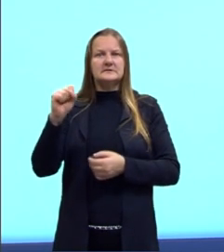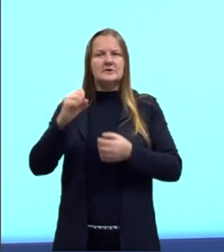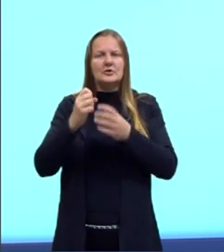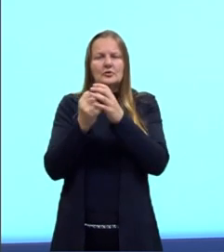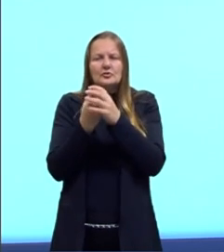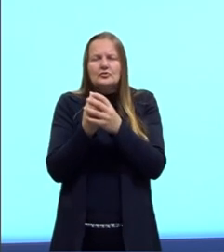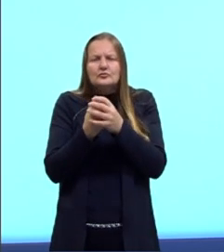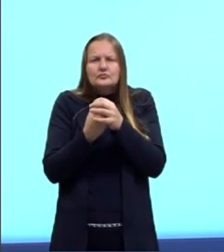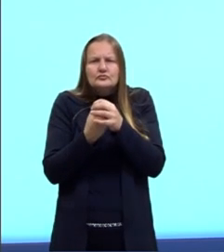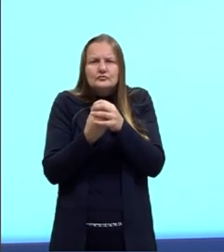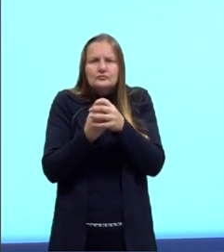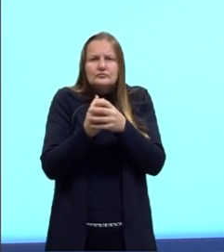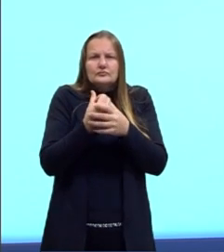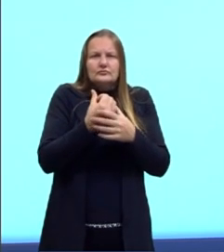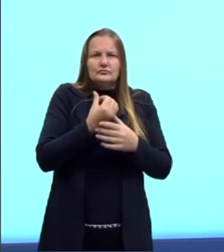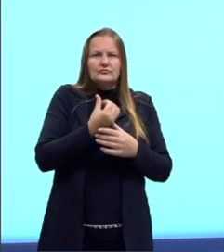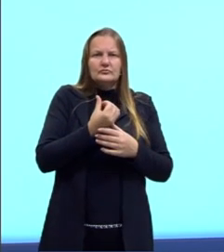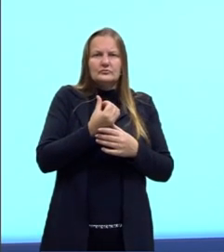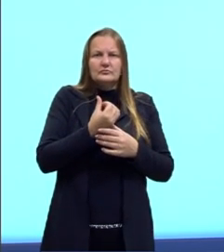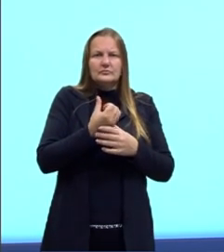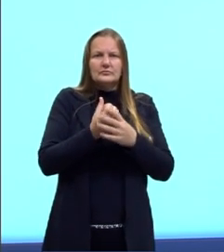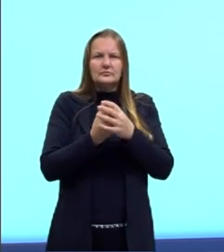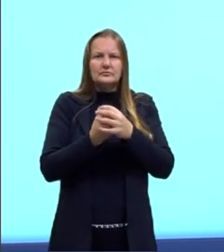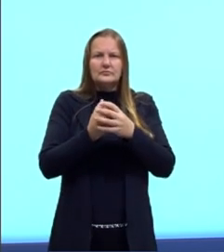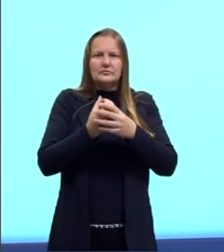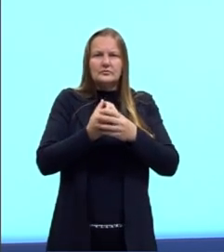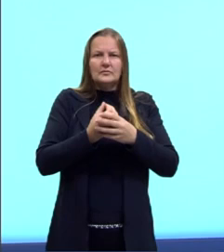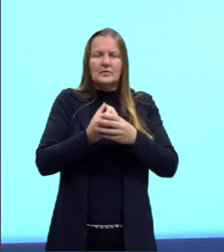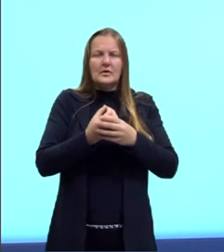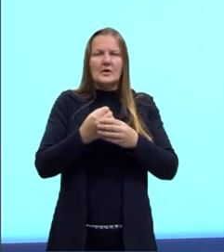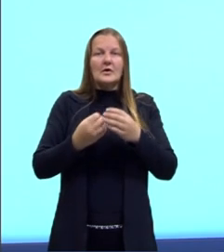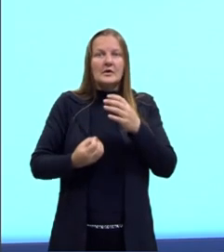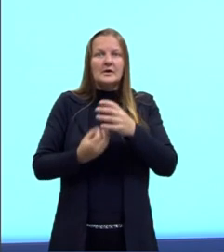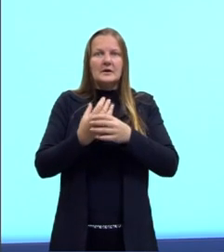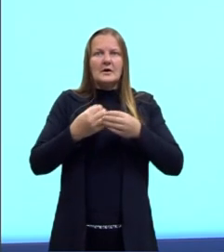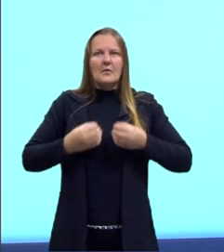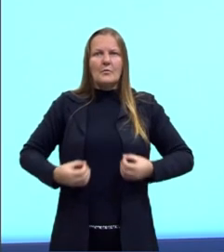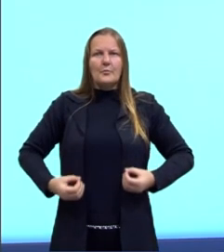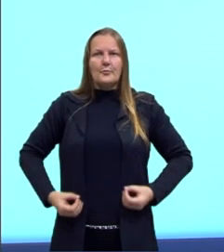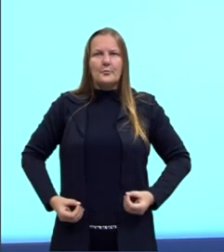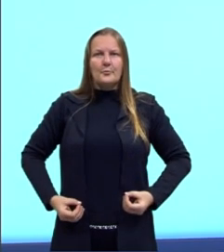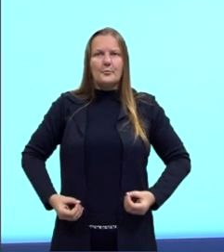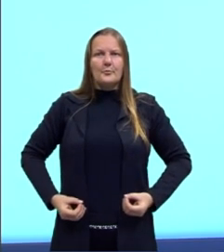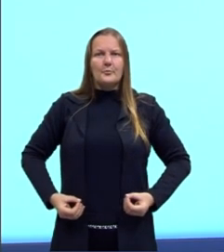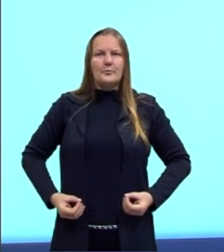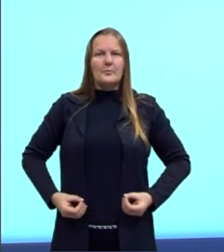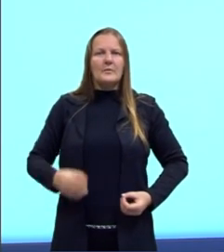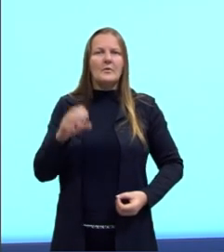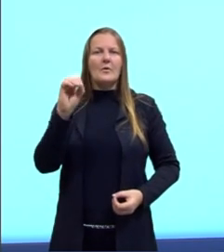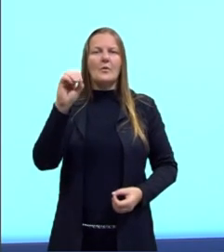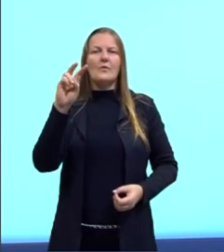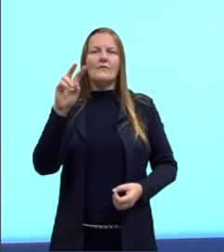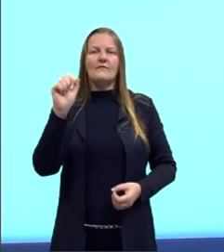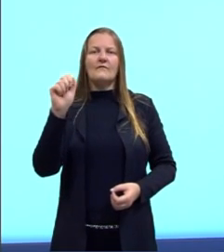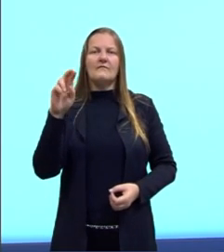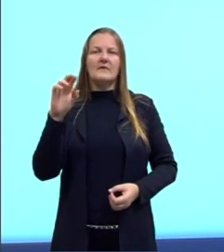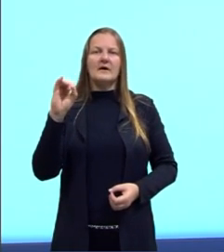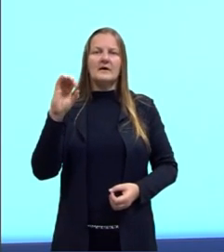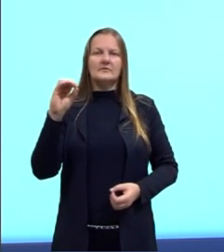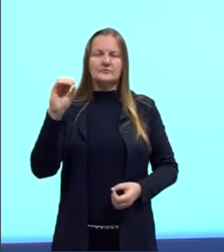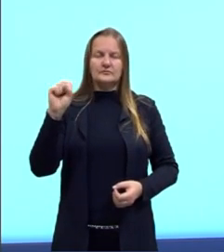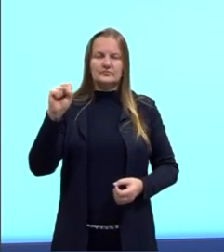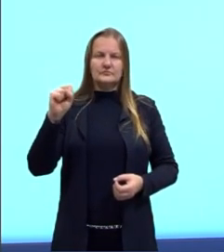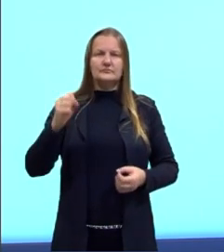se desenvolvem em ovários então a falta desse TDF que é o fator determinante